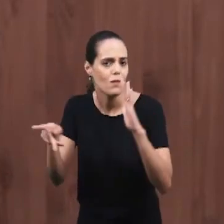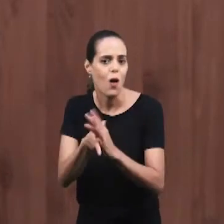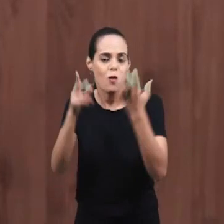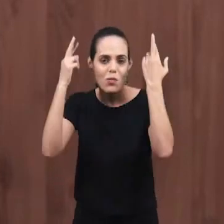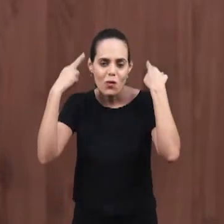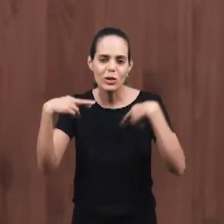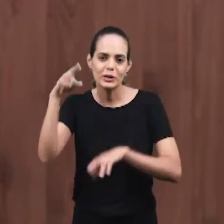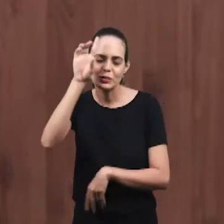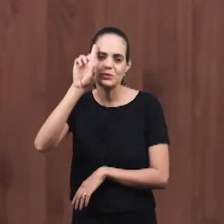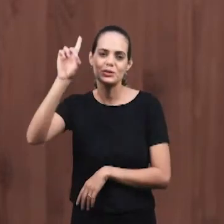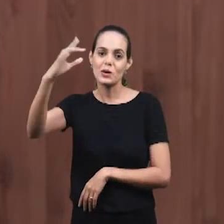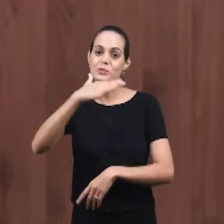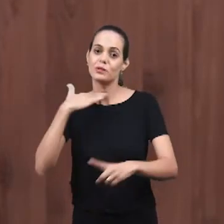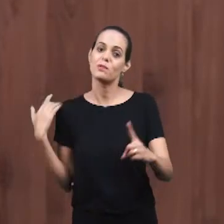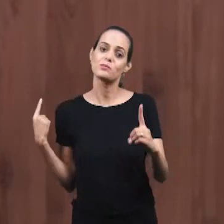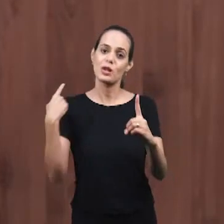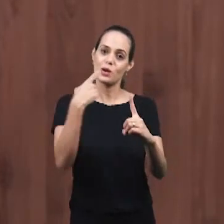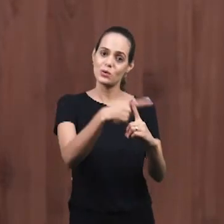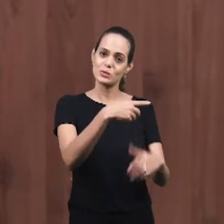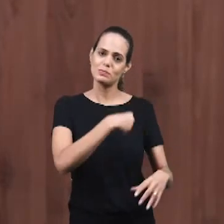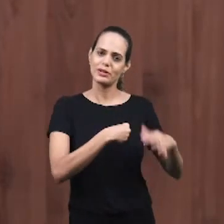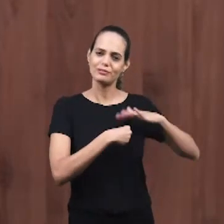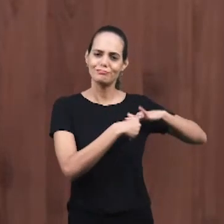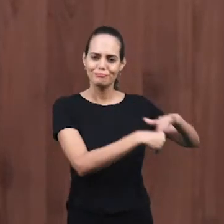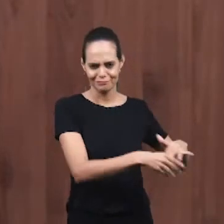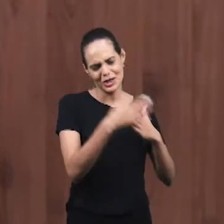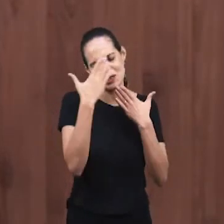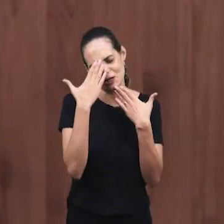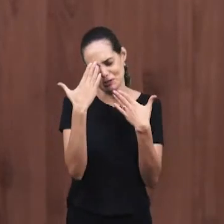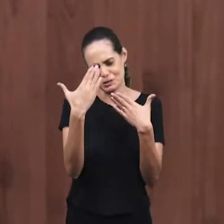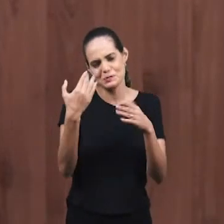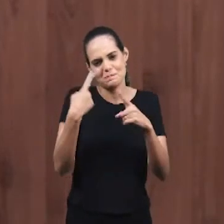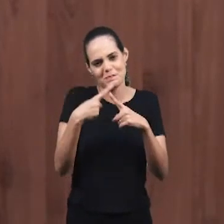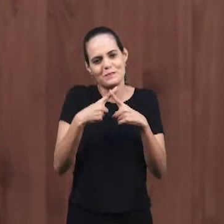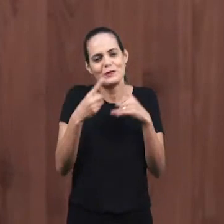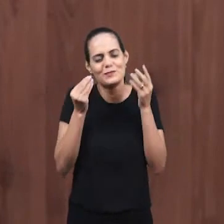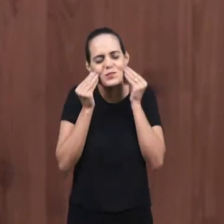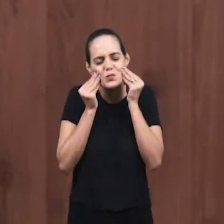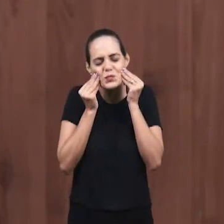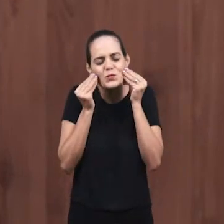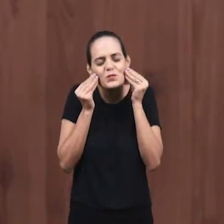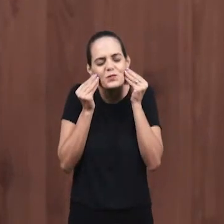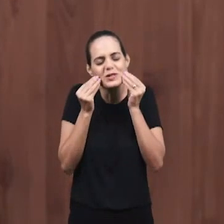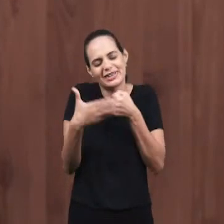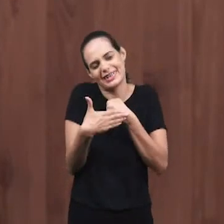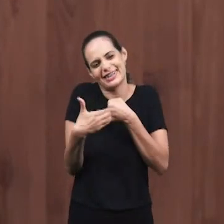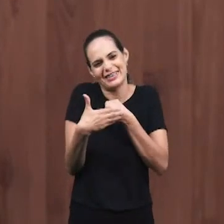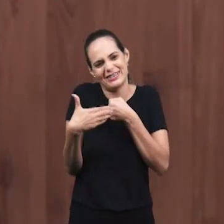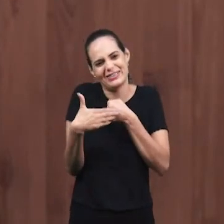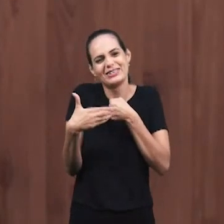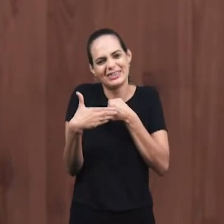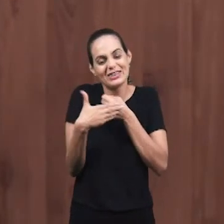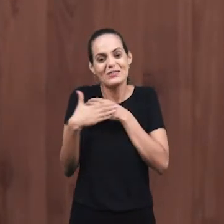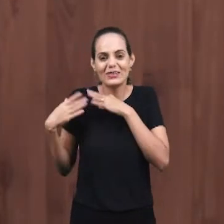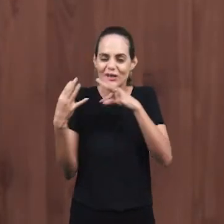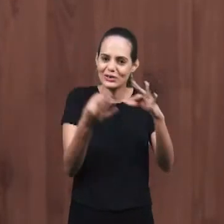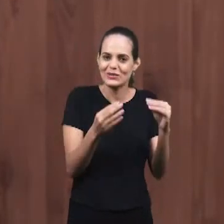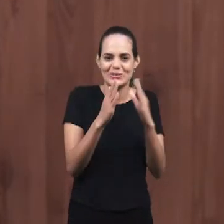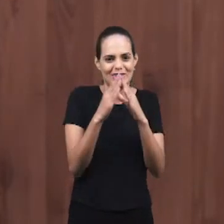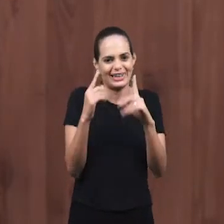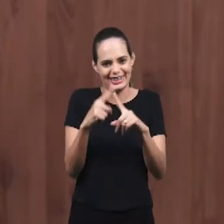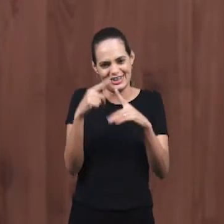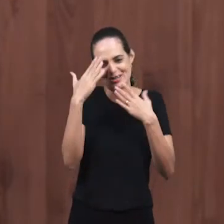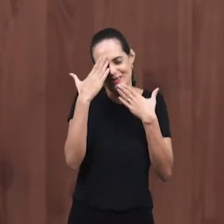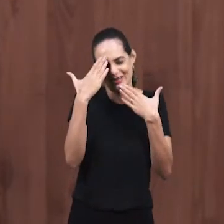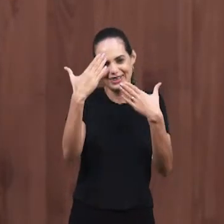Cordeiro de Deus que tira o pecado do mundo. E eu quero agradecer ao Eliel por esse beijo carinhoso que ele mandou, né? Um beijo